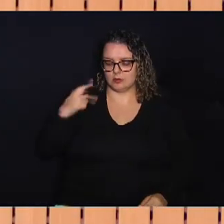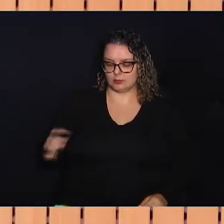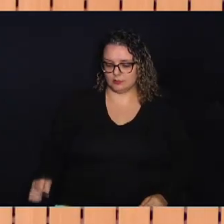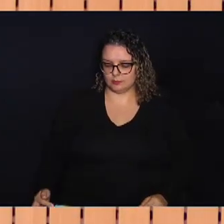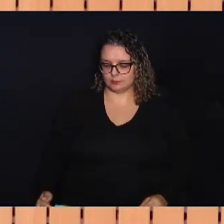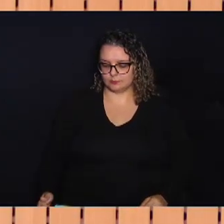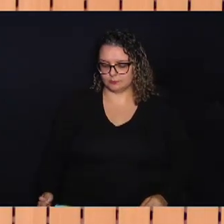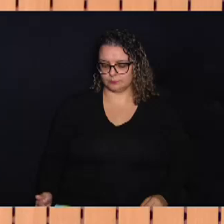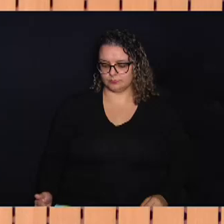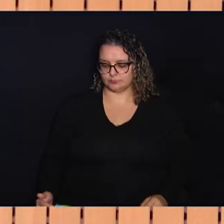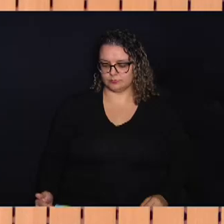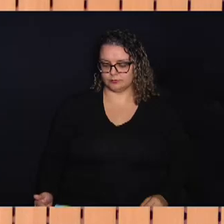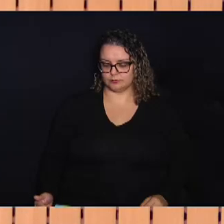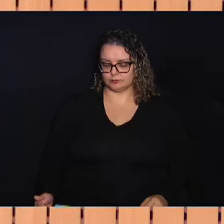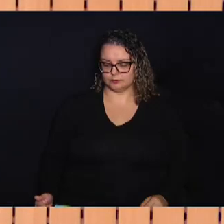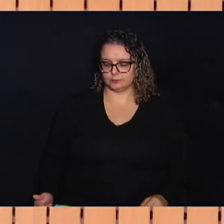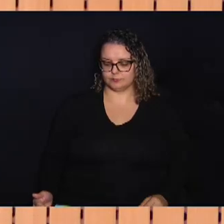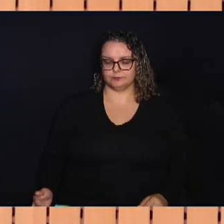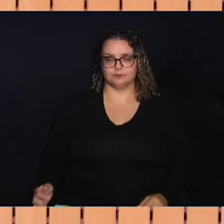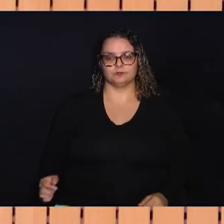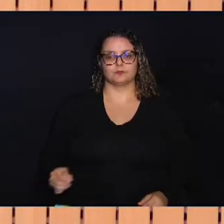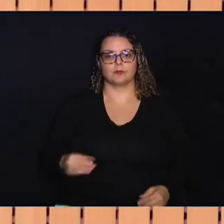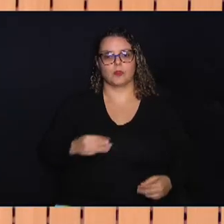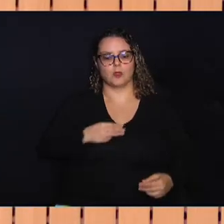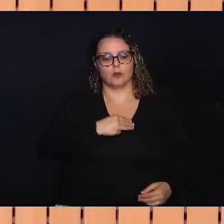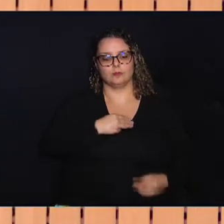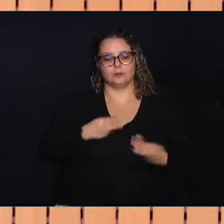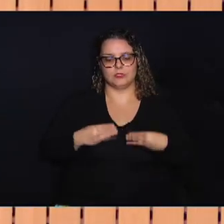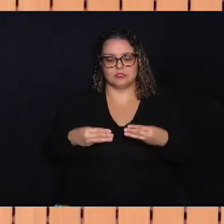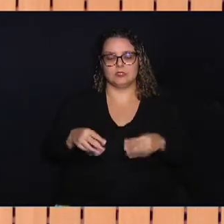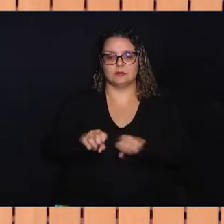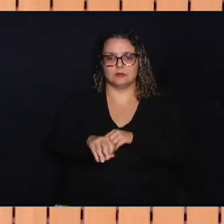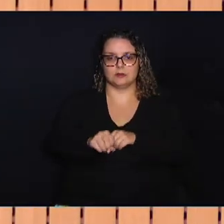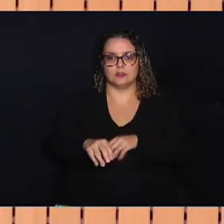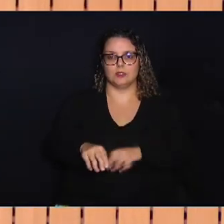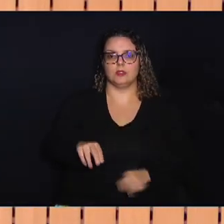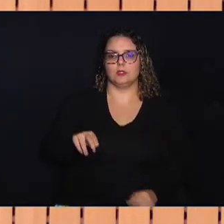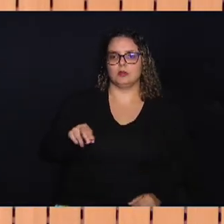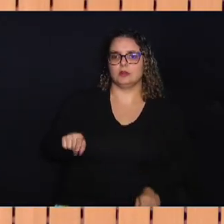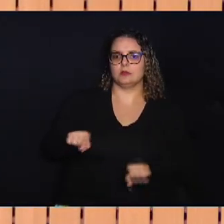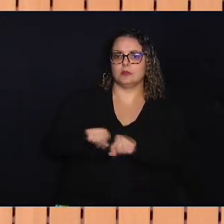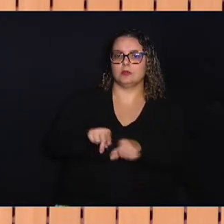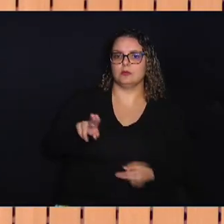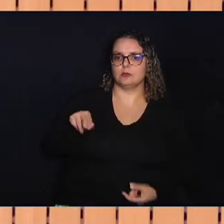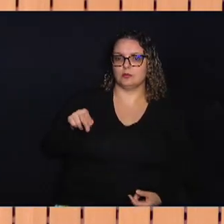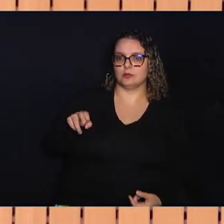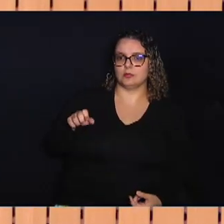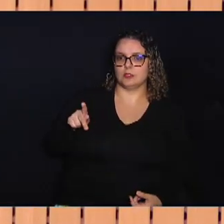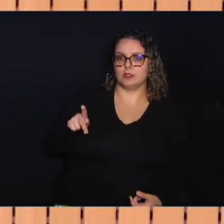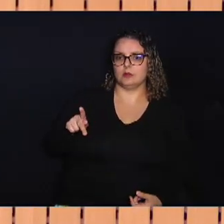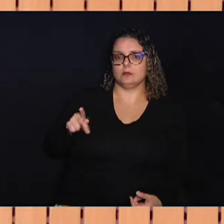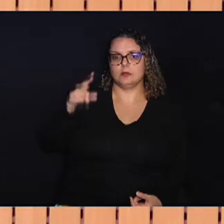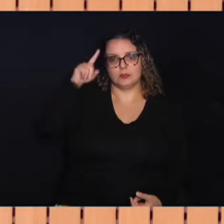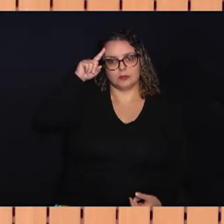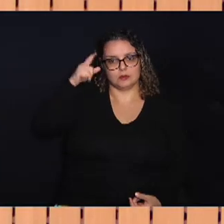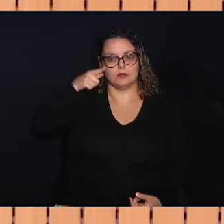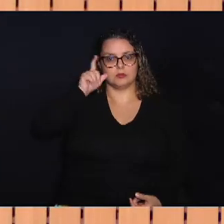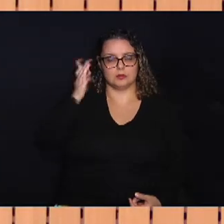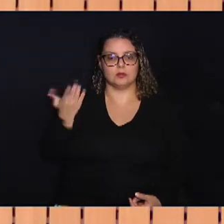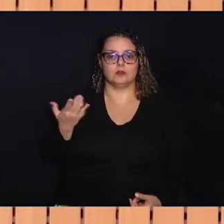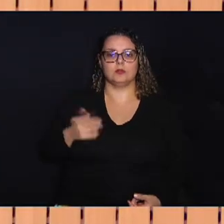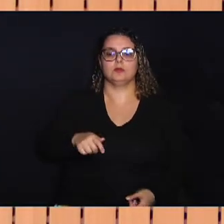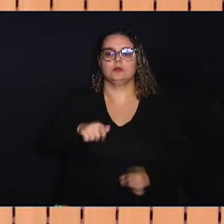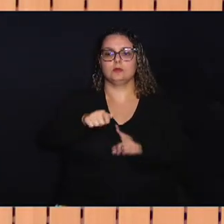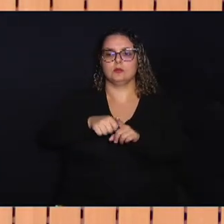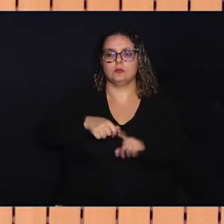Saúdo o Ministério da Educação e o INEP por promover essa reflexão no dia de ontem, no mês da